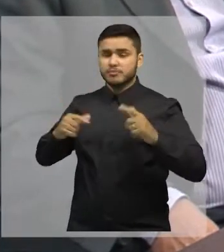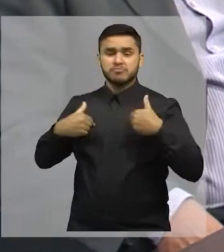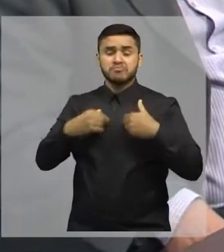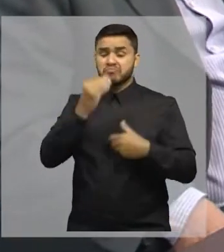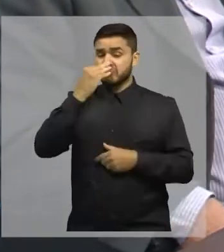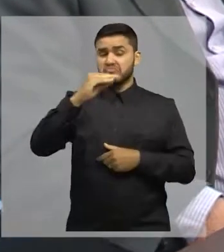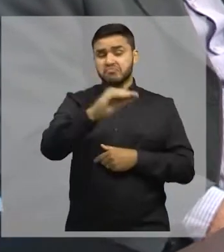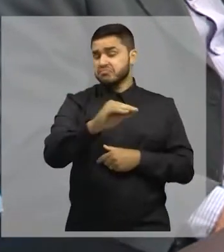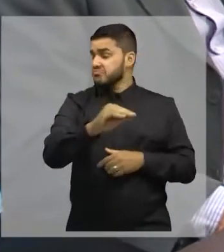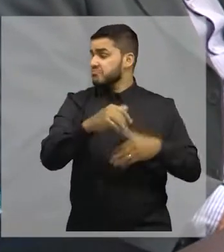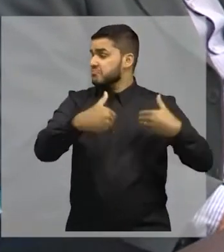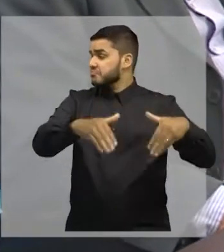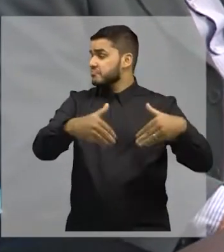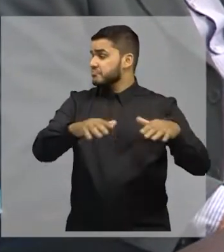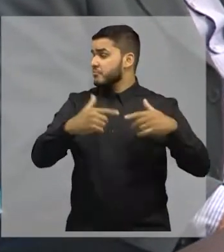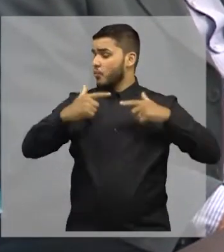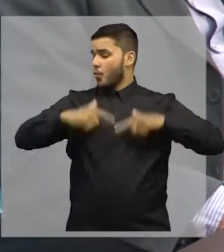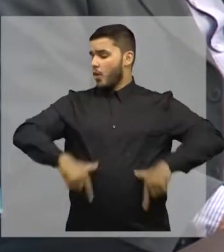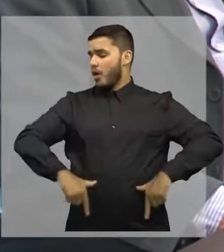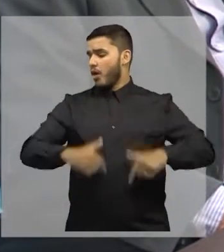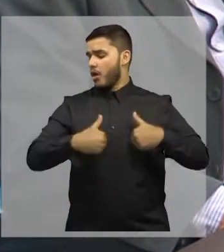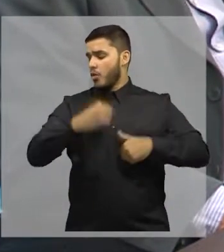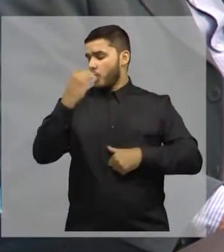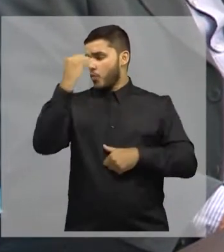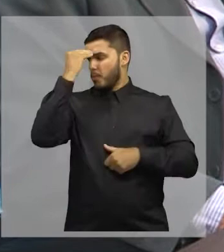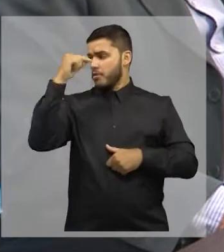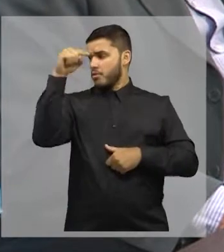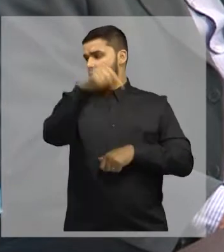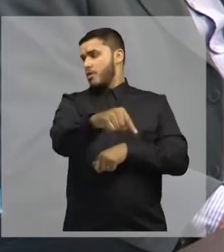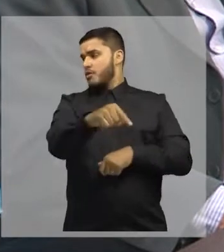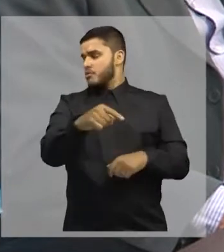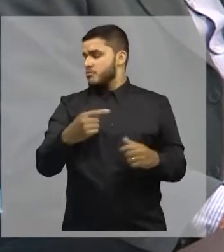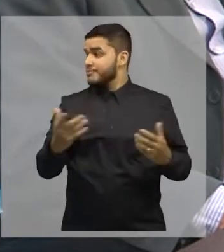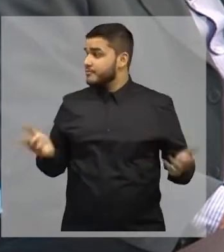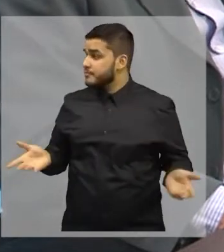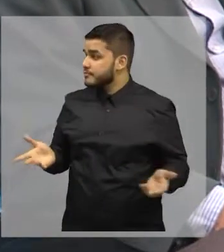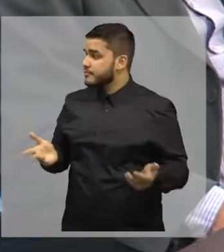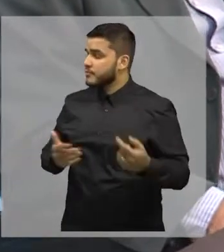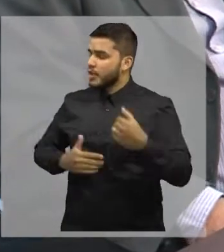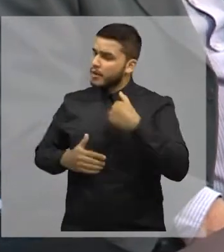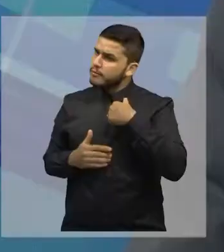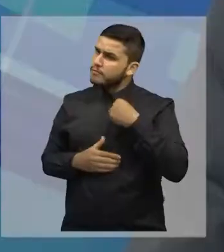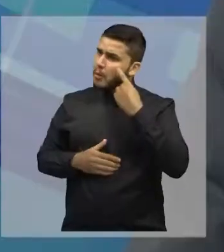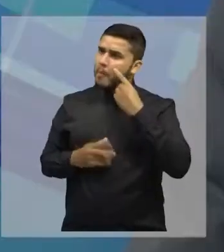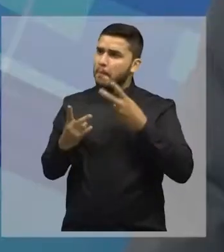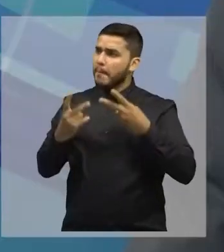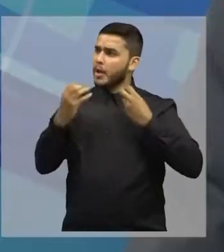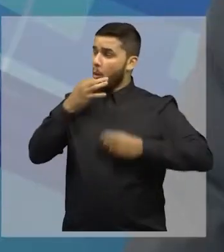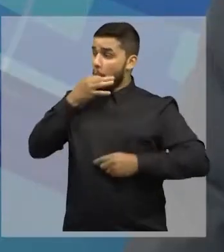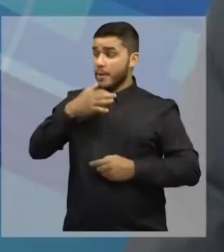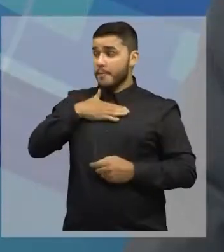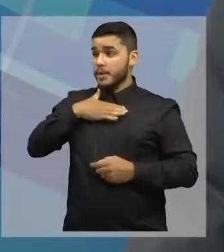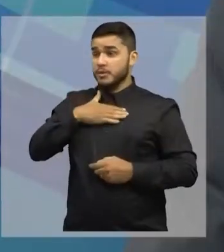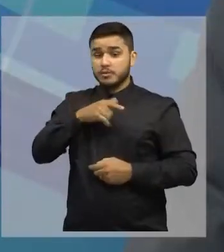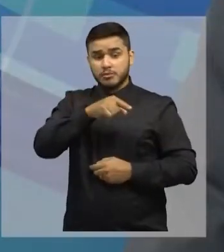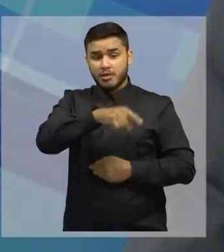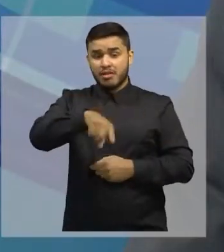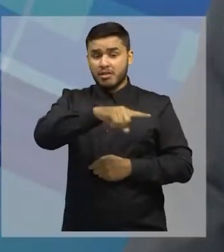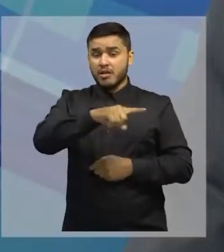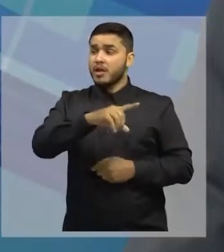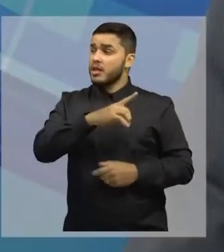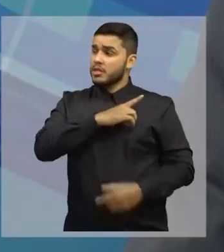Nacional, e aí eu sinto a lacuna de que o Congresso não está tendo a sensibilidade e a percepção necessárias a